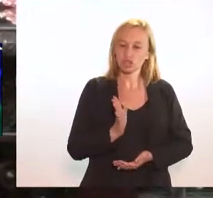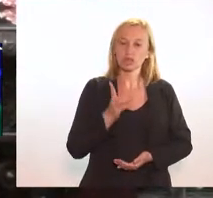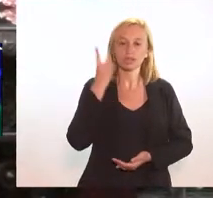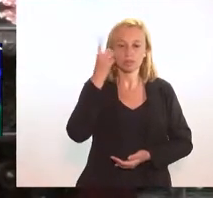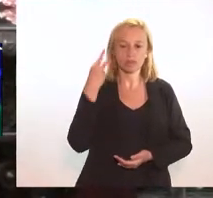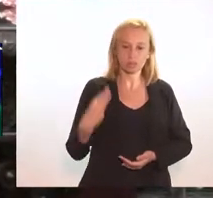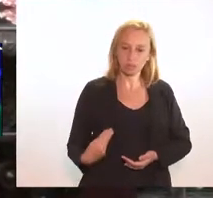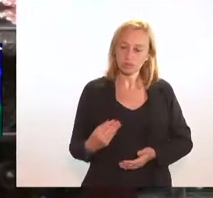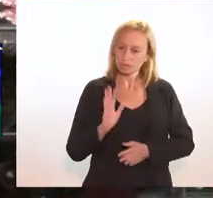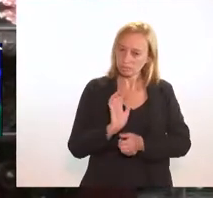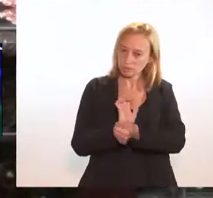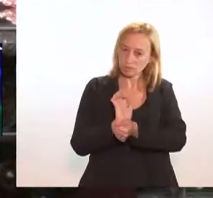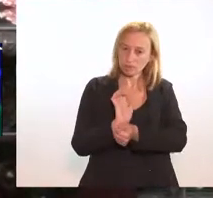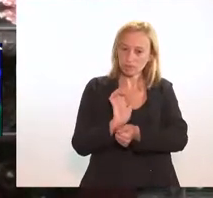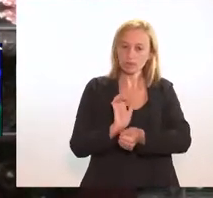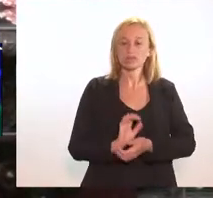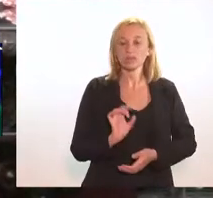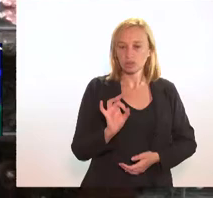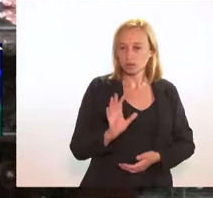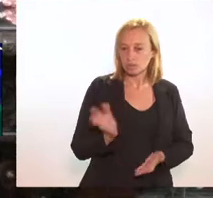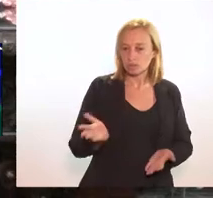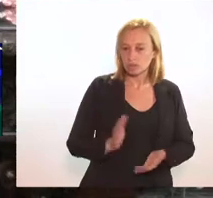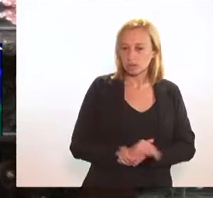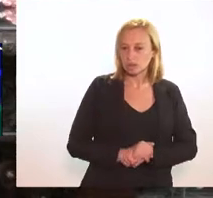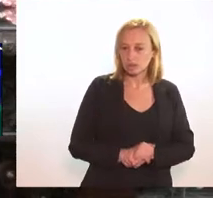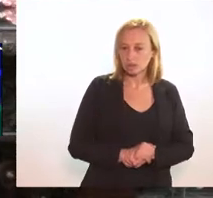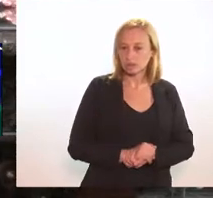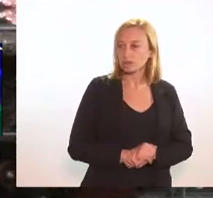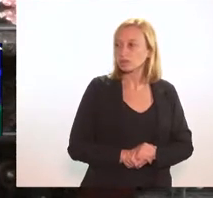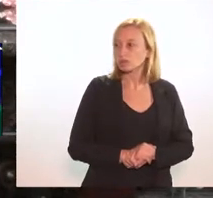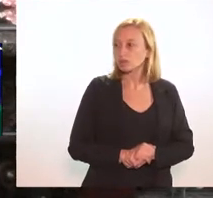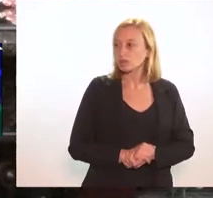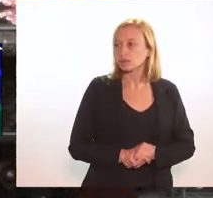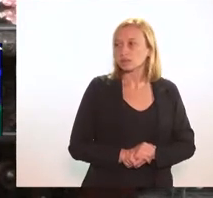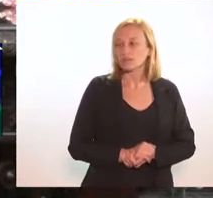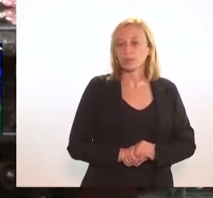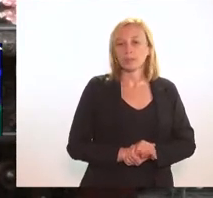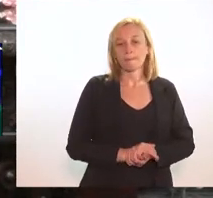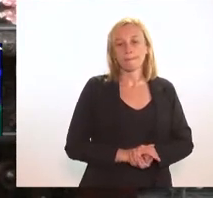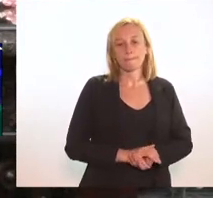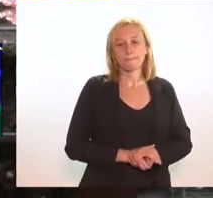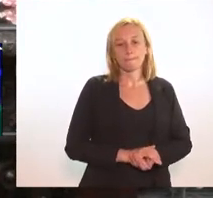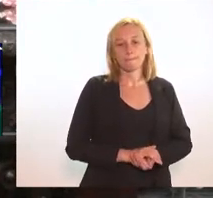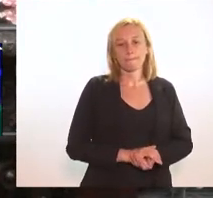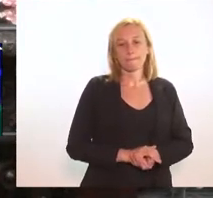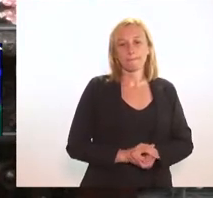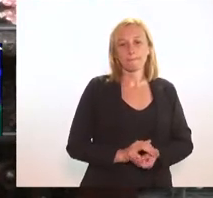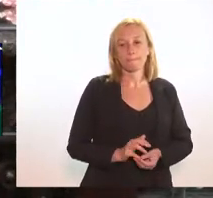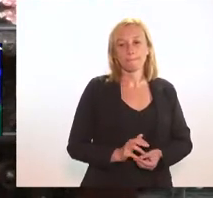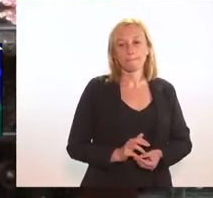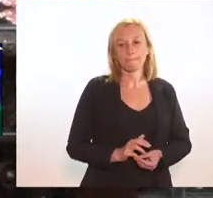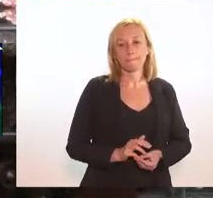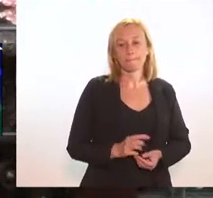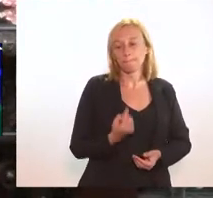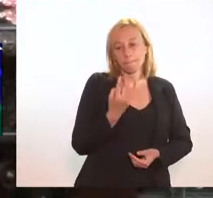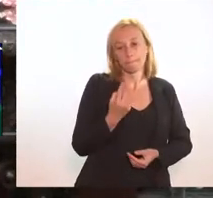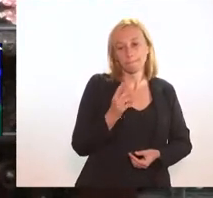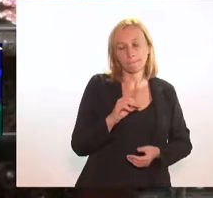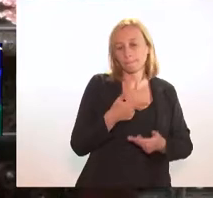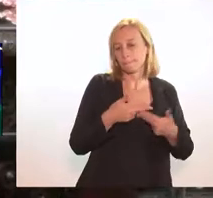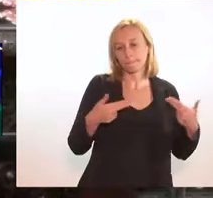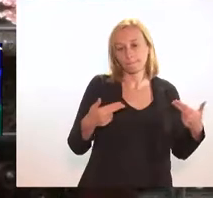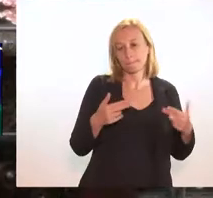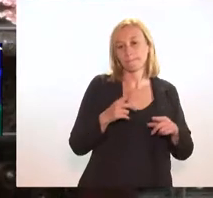Mônica. Obrigada. Seguramente é isso. Tem plano de trabalho de cada objeto. Que não tem um único, são vários